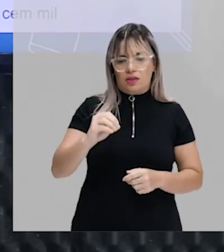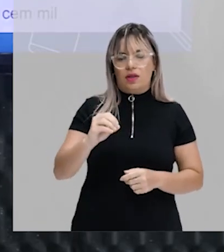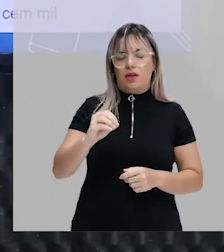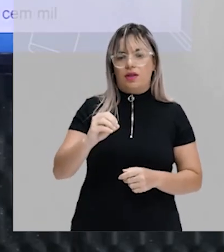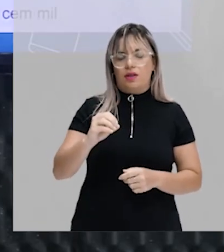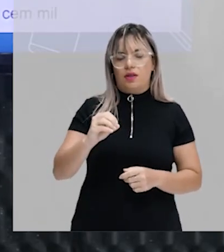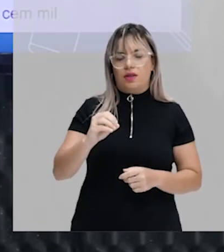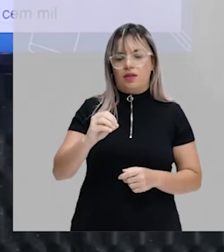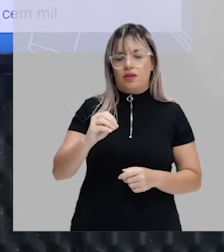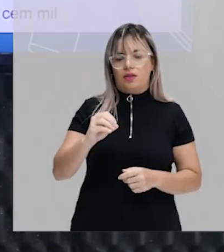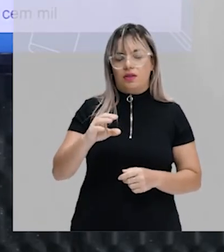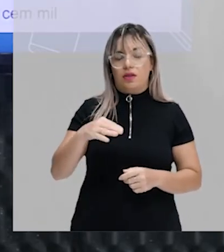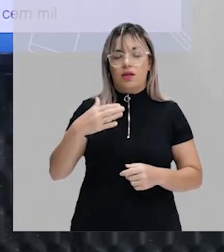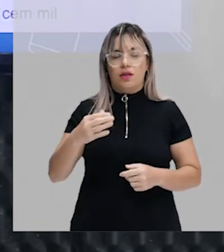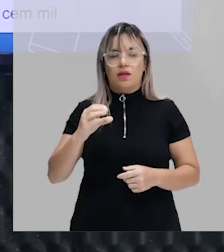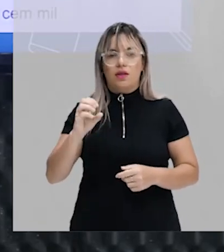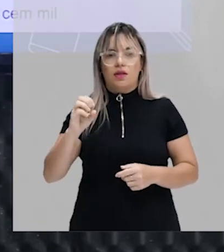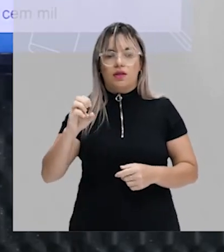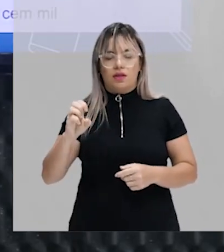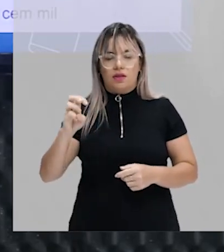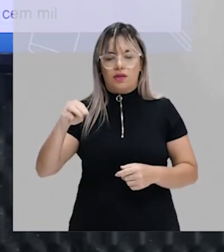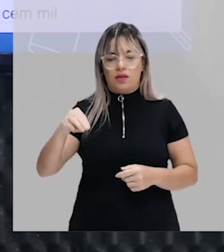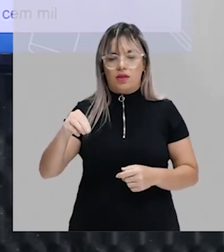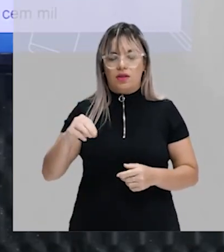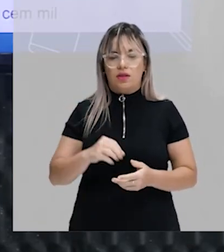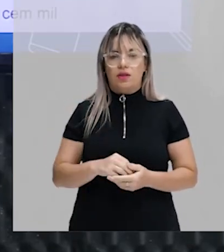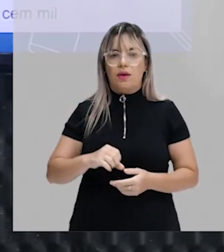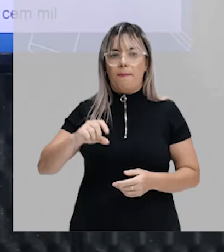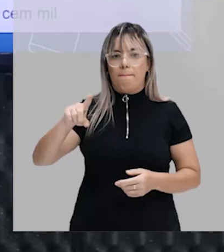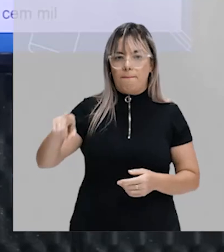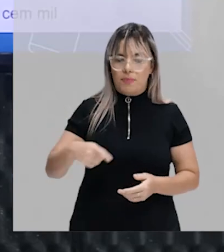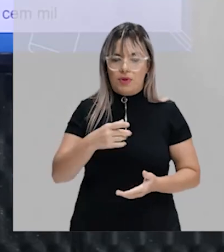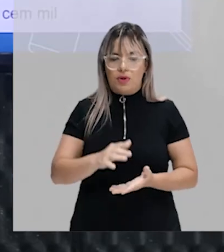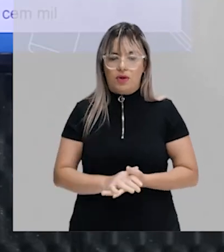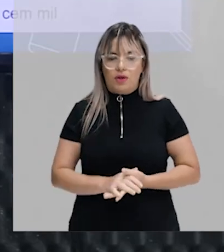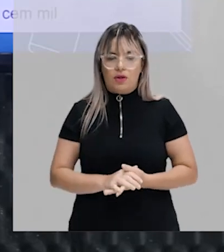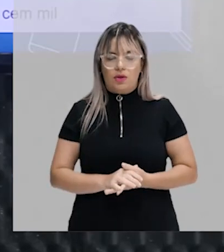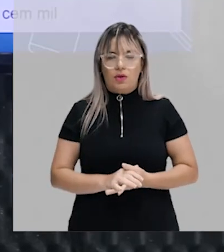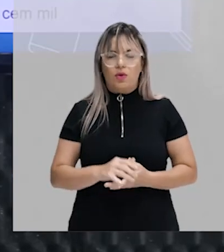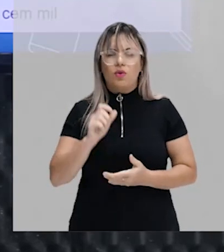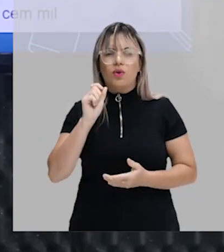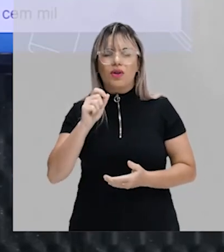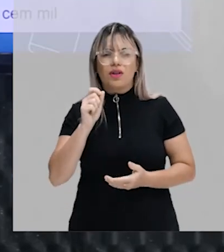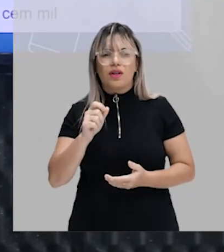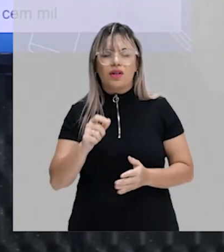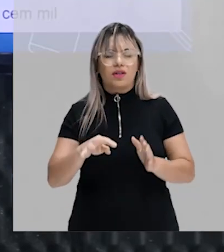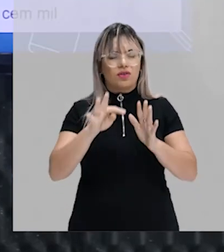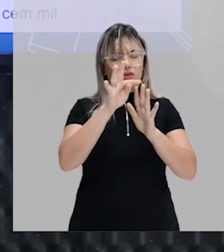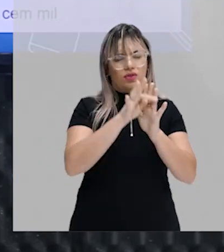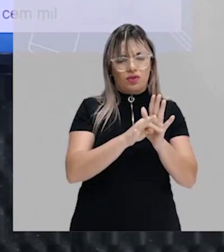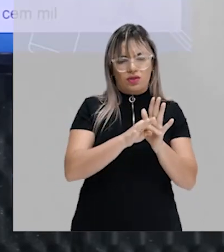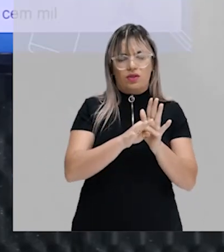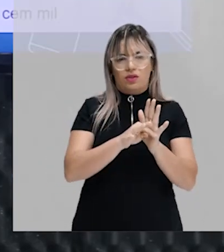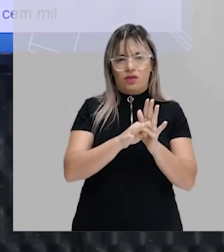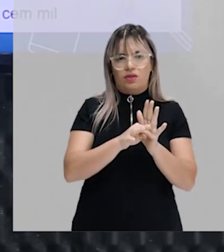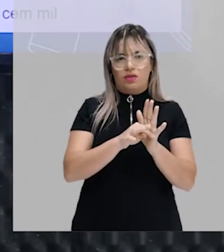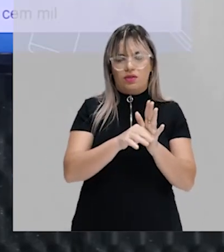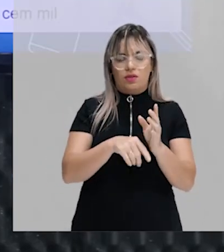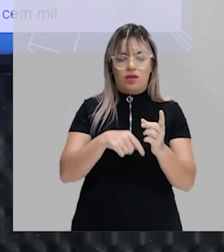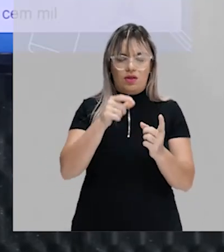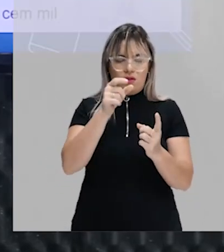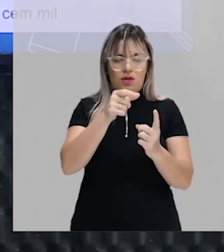e muitas vezes os juros são abusivos, as pessoas entram por uma necessidade, pedem